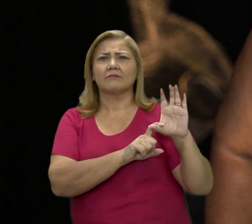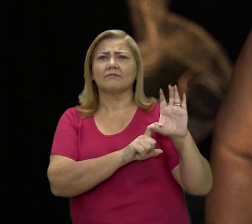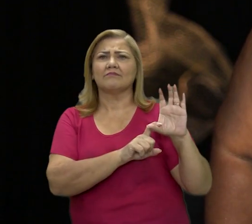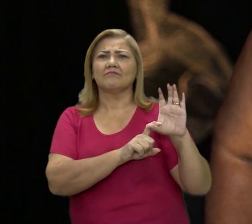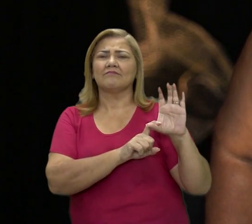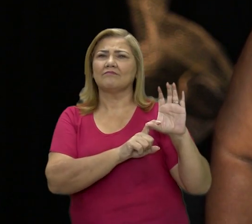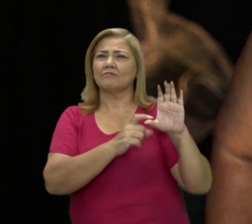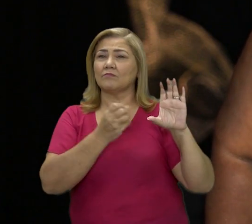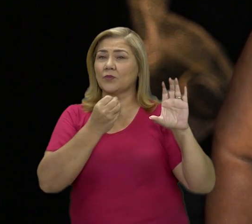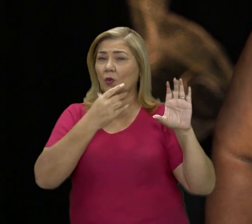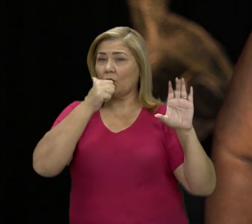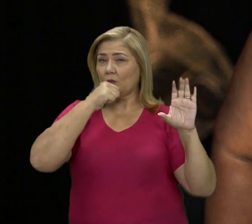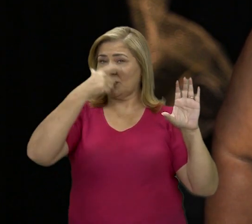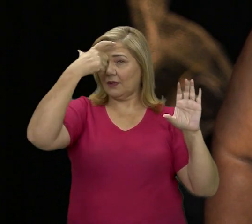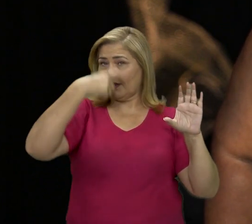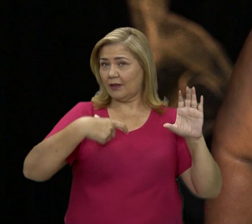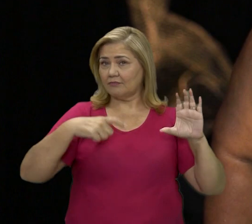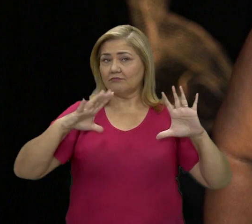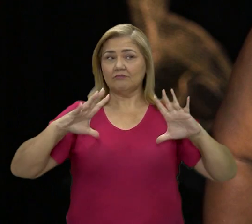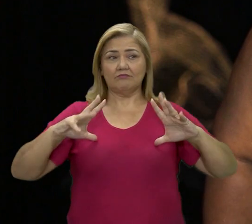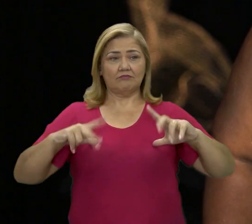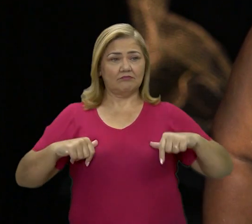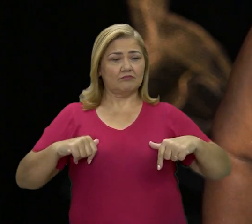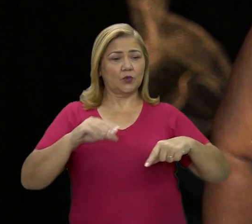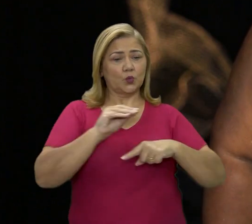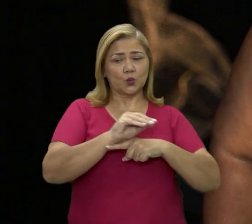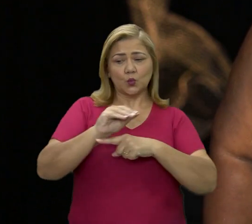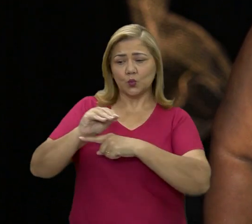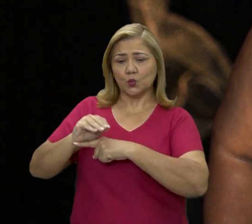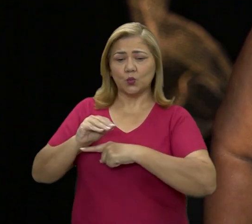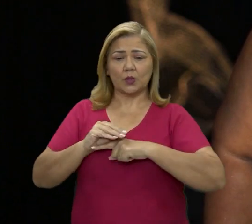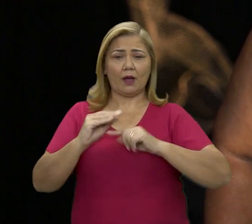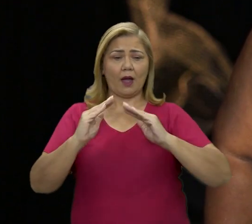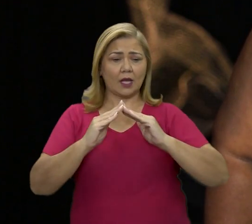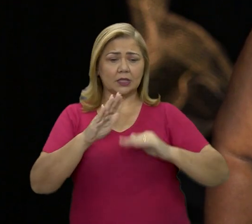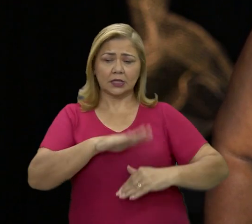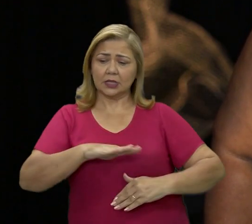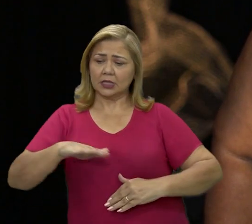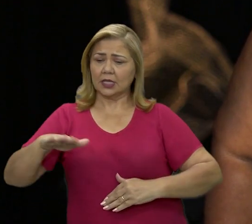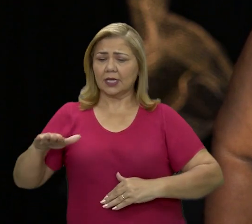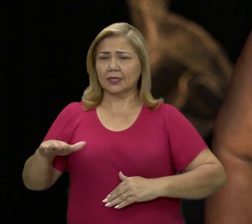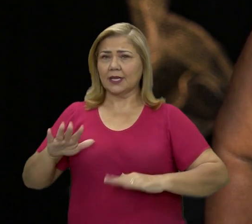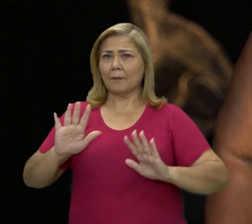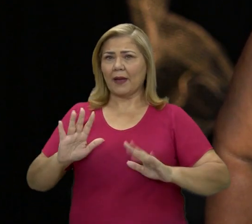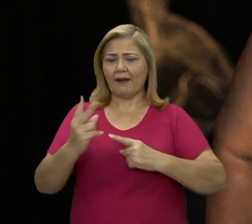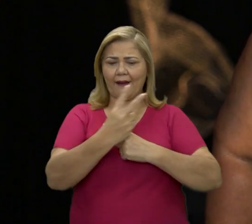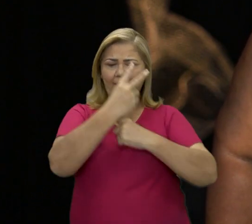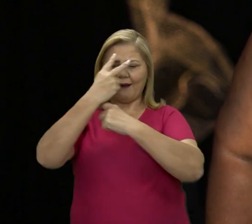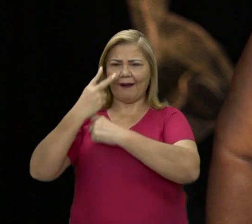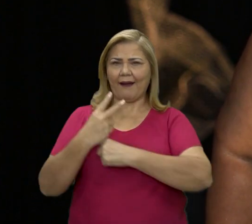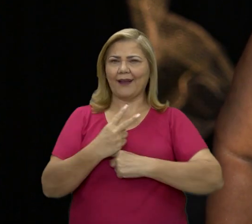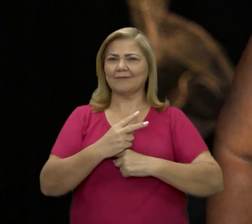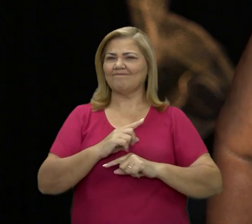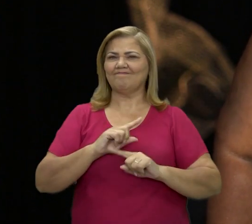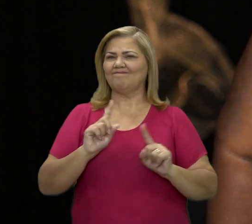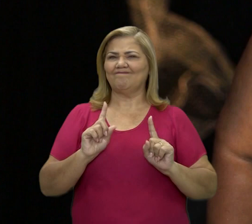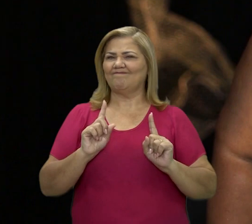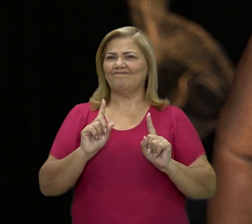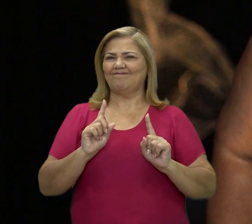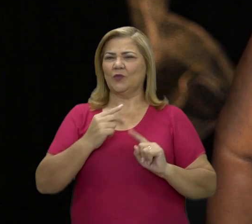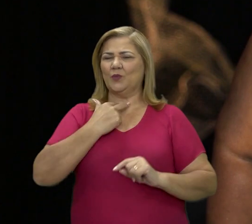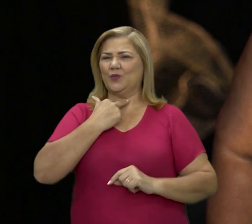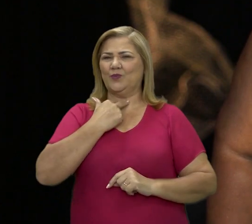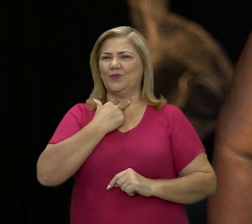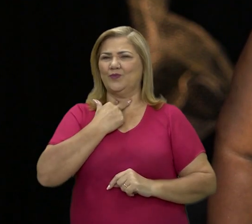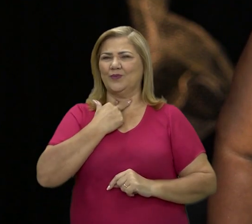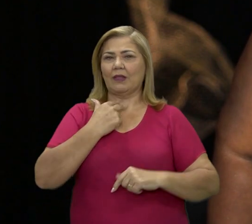completamente dependente. Uma boa mulher, limpa, cuida das crianças, cuida da casa, cuida de tudo, menos de